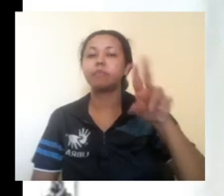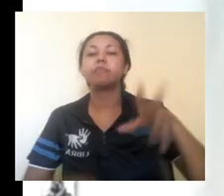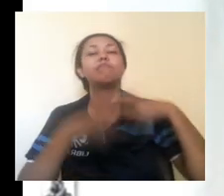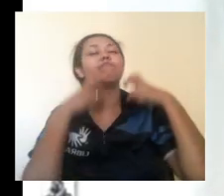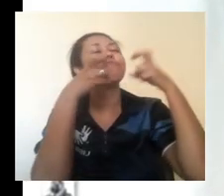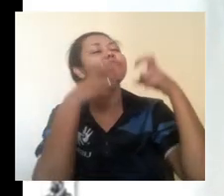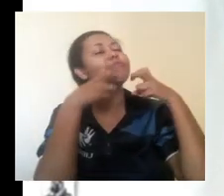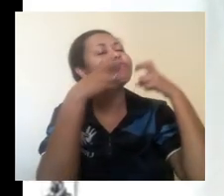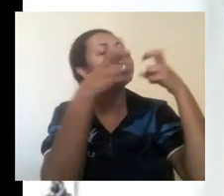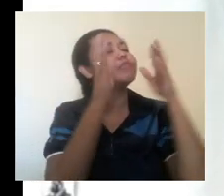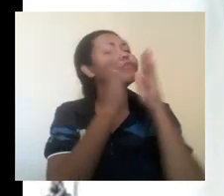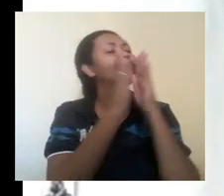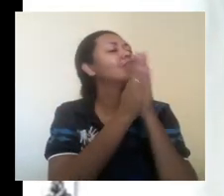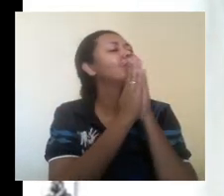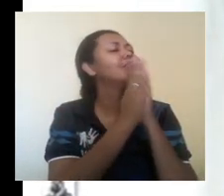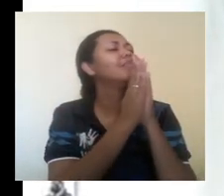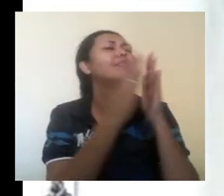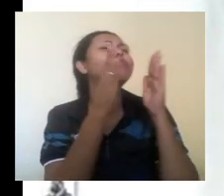Senhor foi